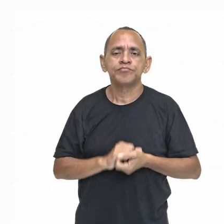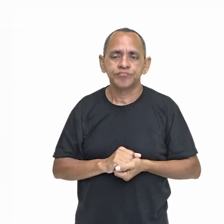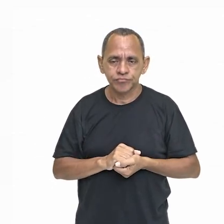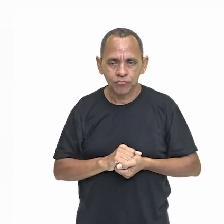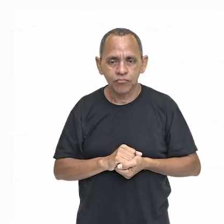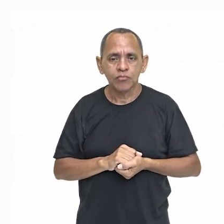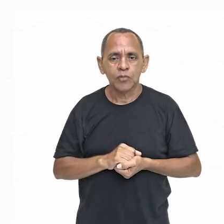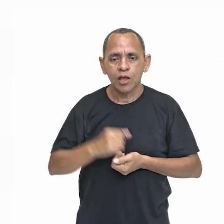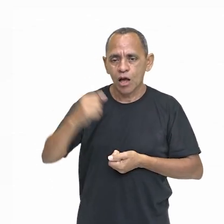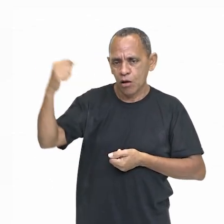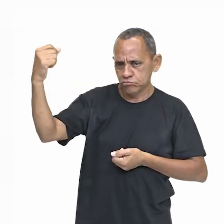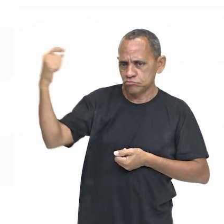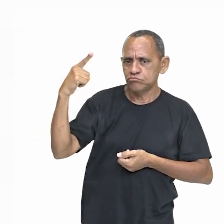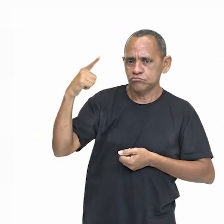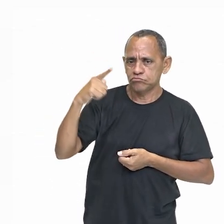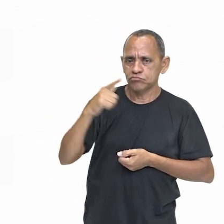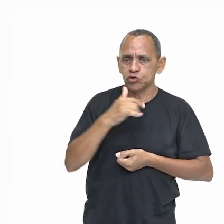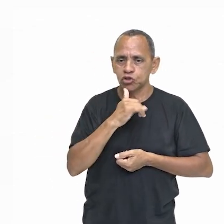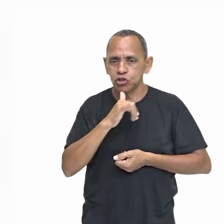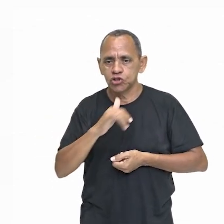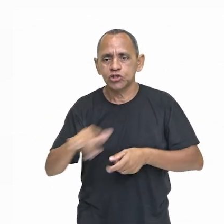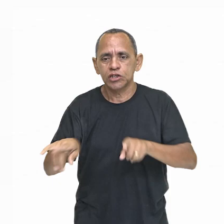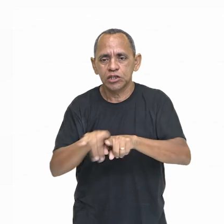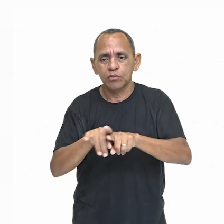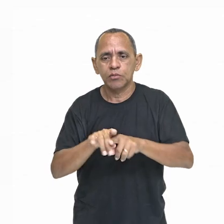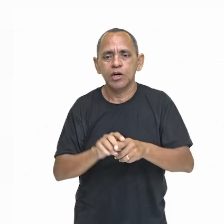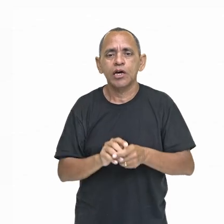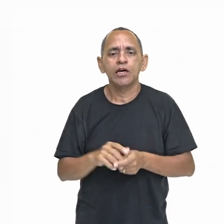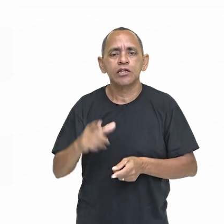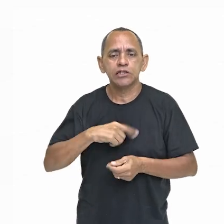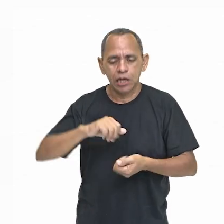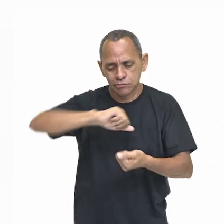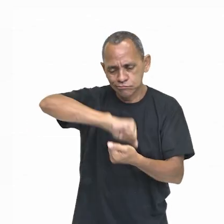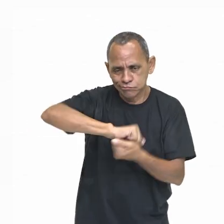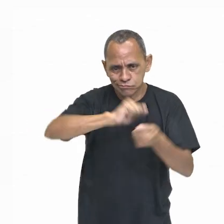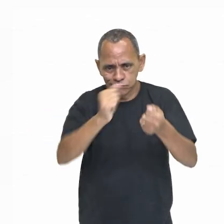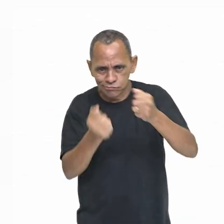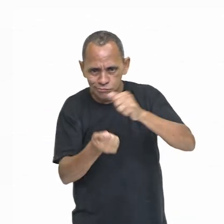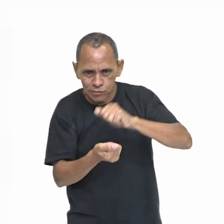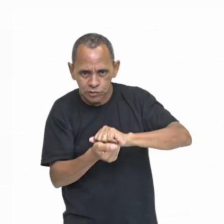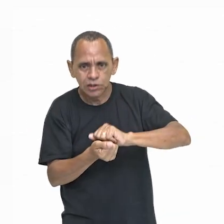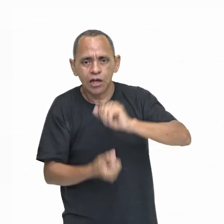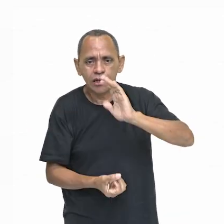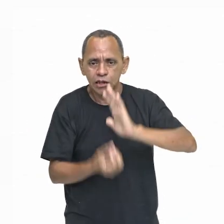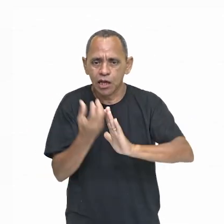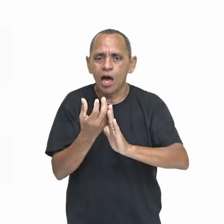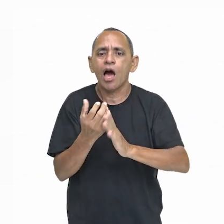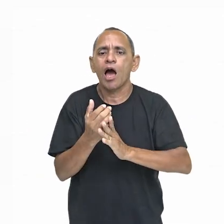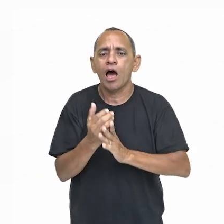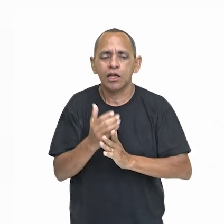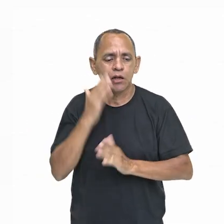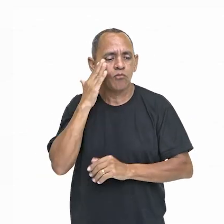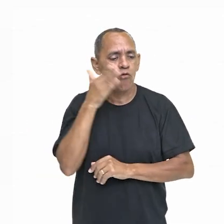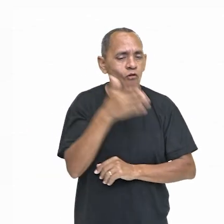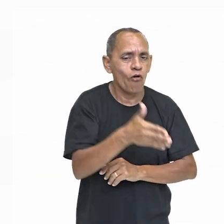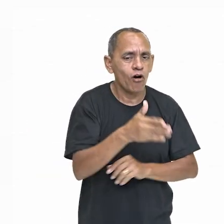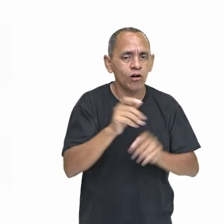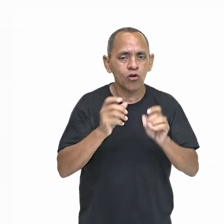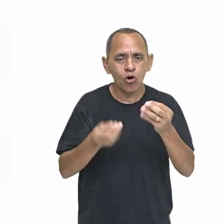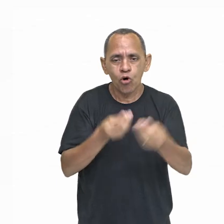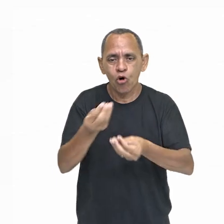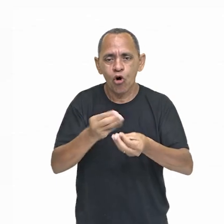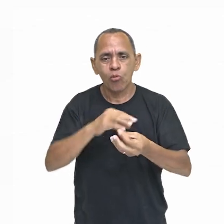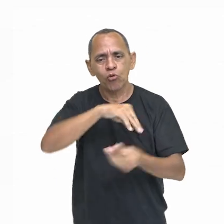para a geração de energia elétrica, realizada de forma direta, que